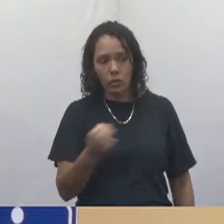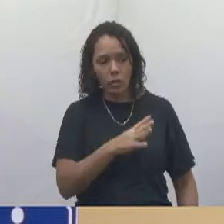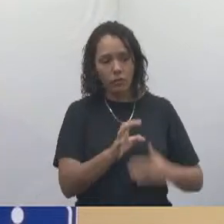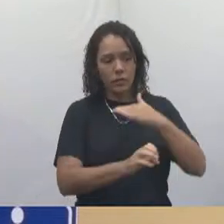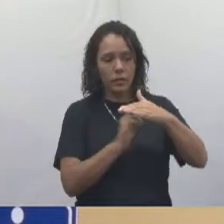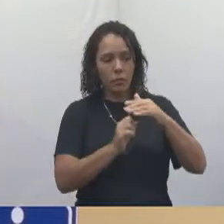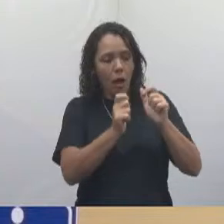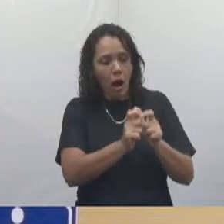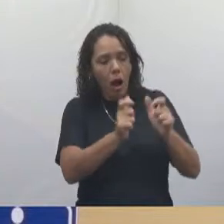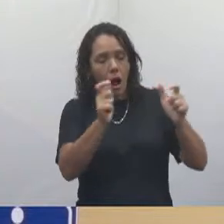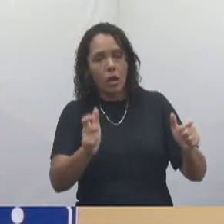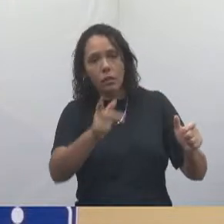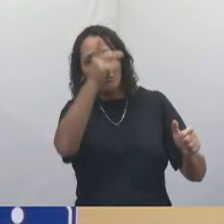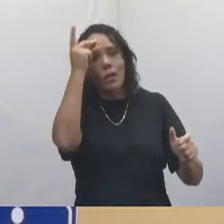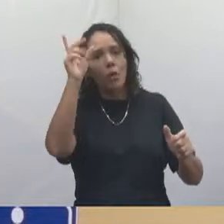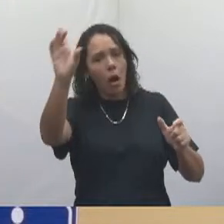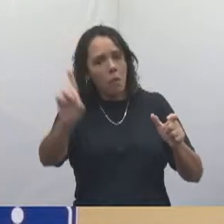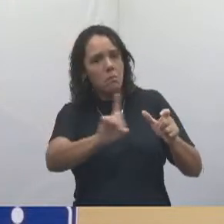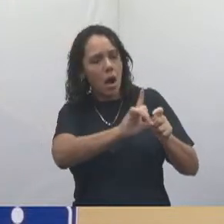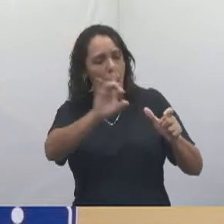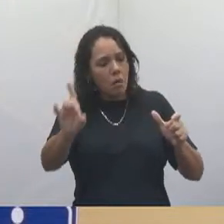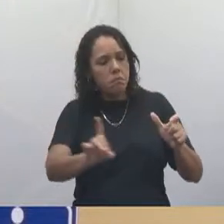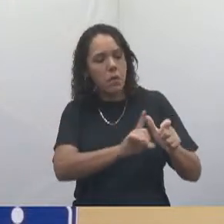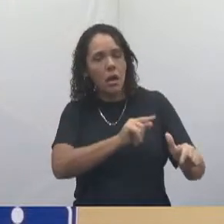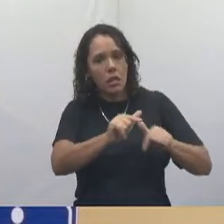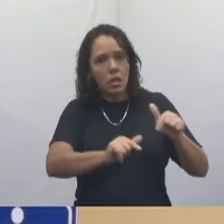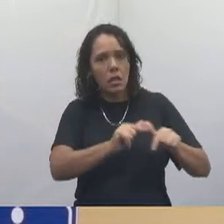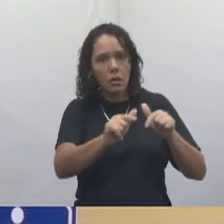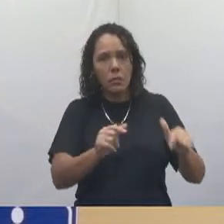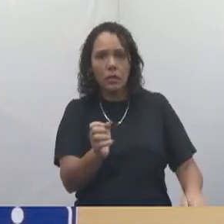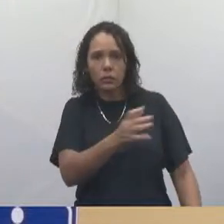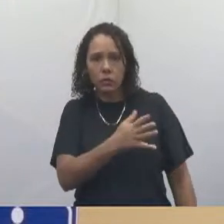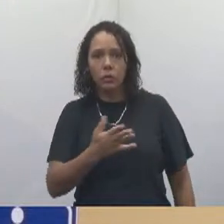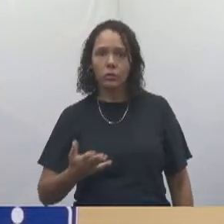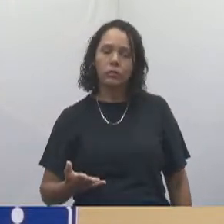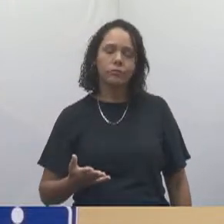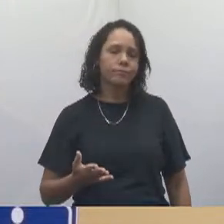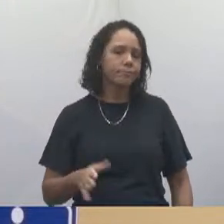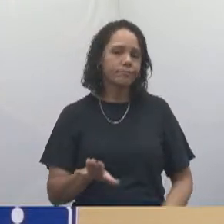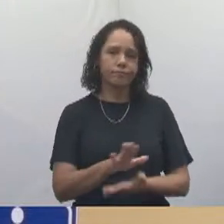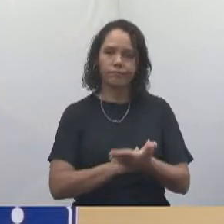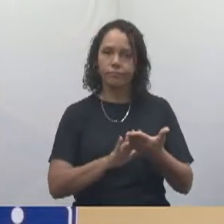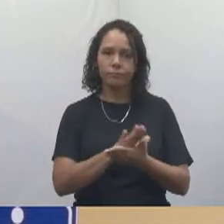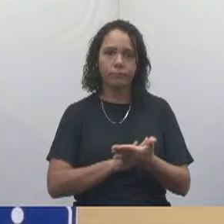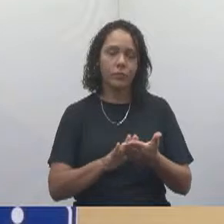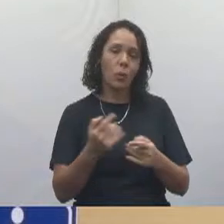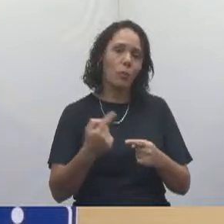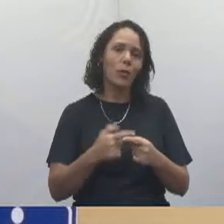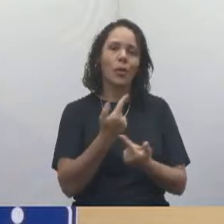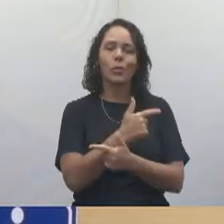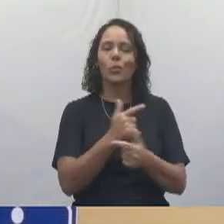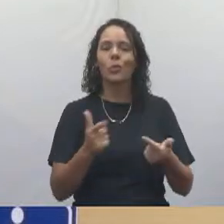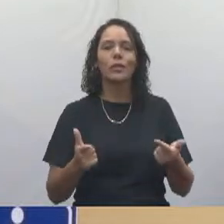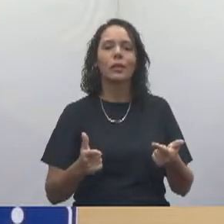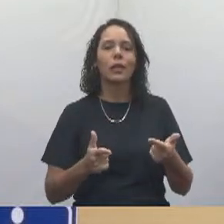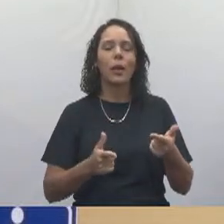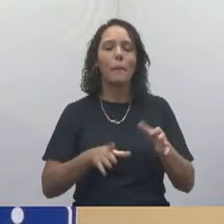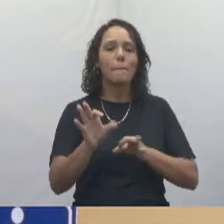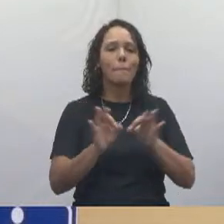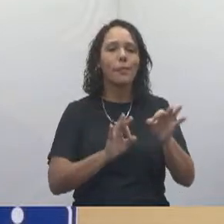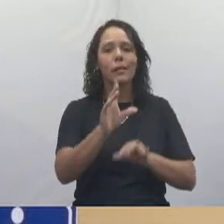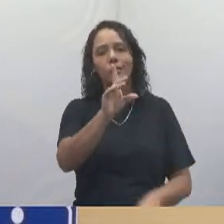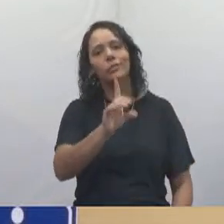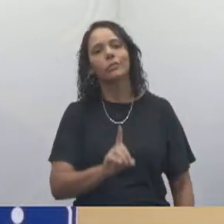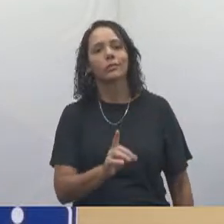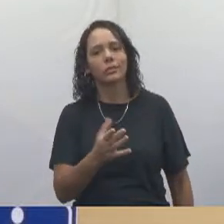recolocar as pessoas no mercado de trabalho? Não apareceram. porque não tem nenhum plano diretor. O